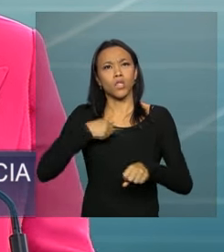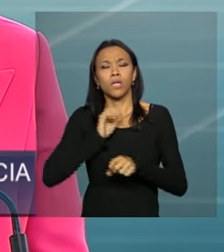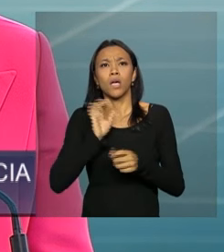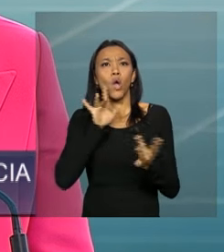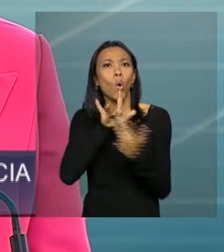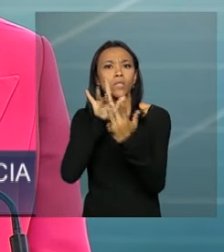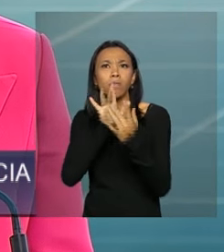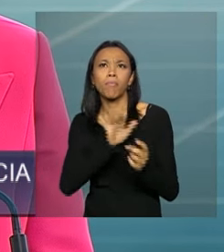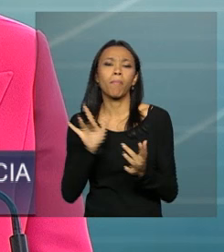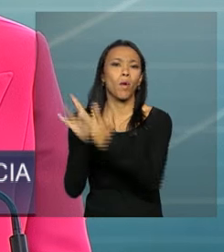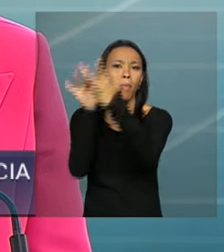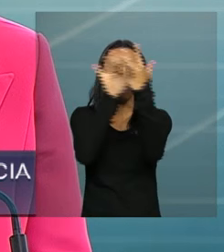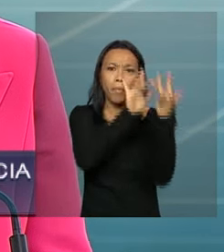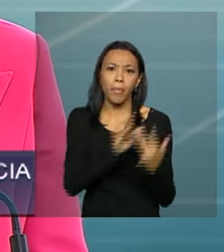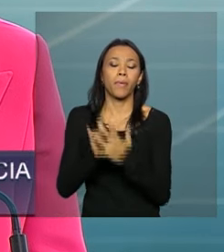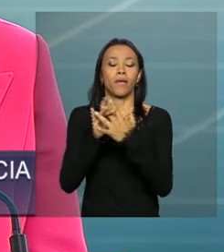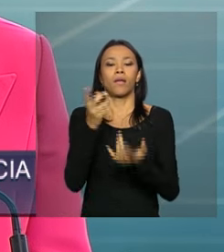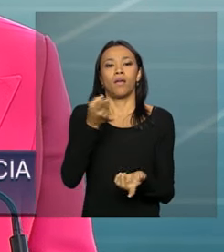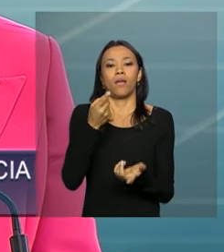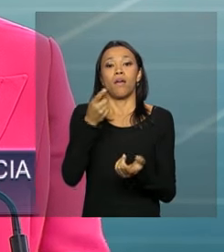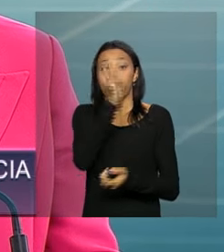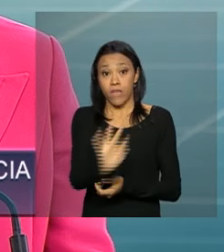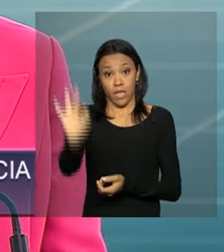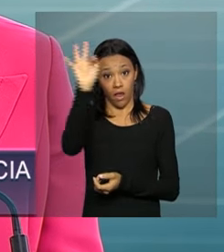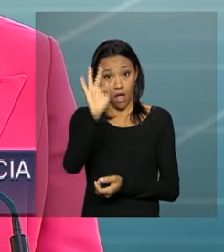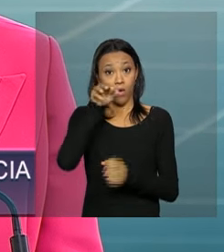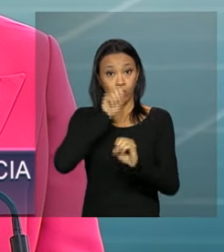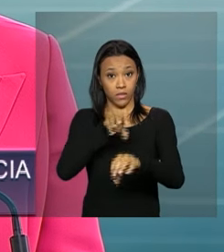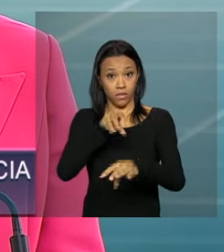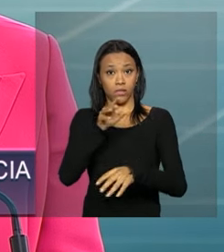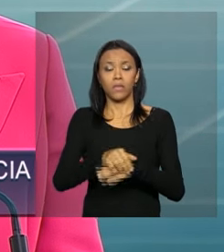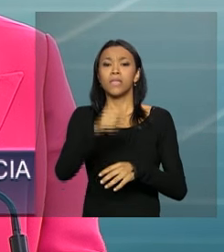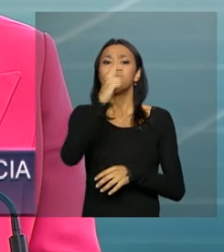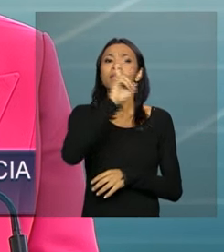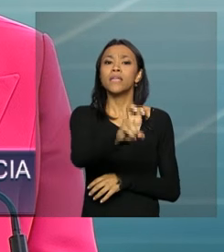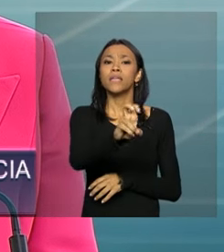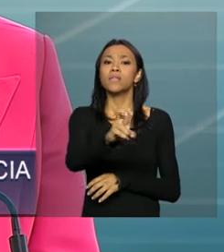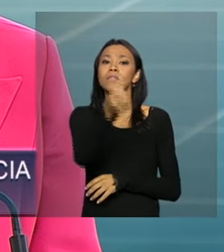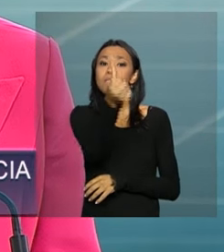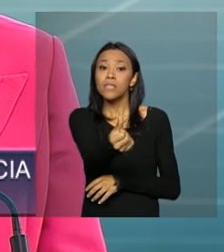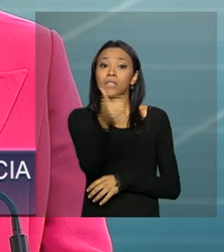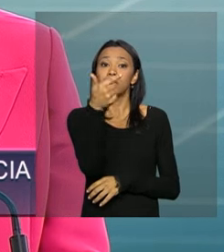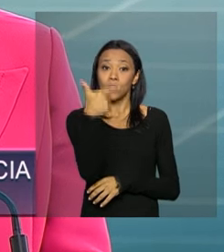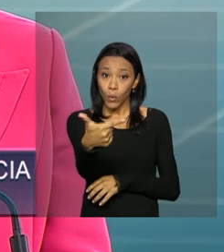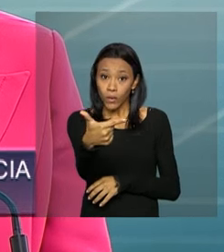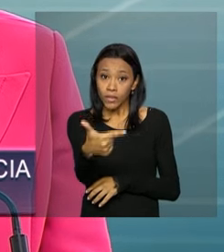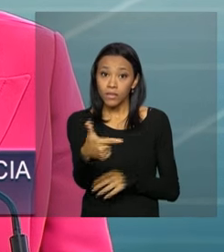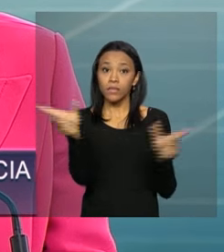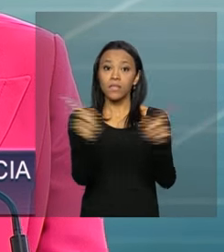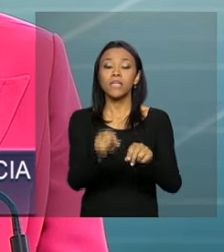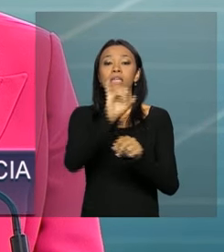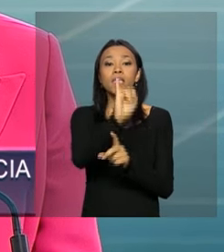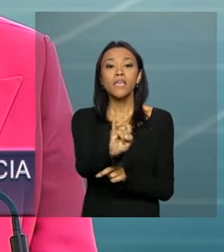Federal de Educação Profissional, formada pelos 562 IFETs. E eu tenho,